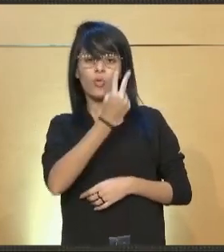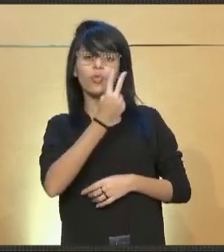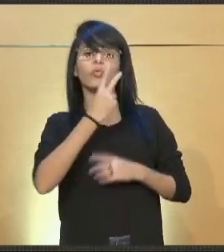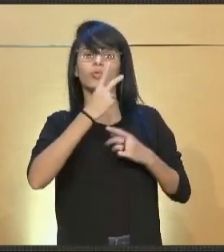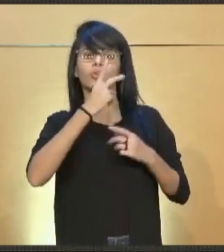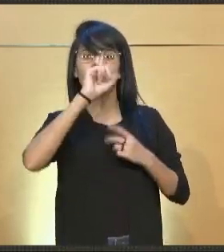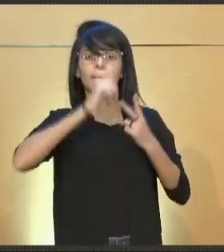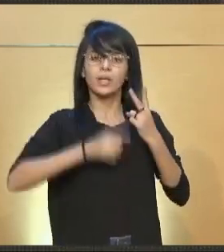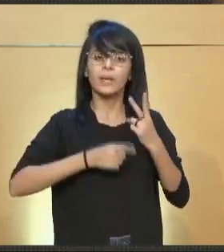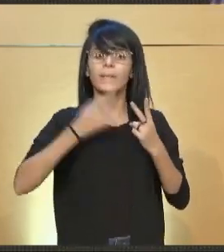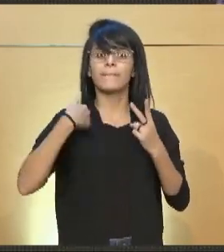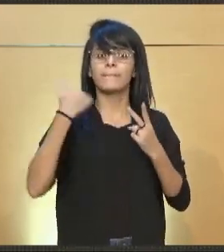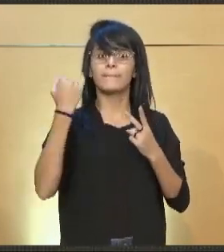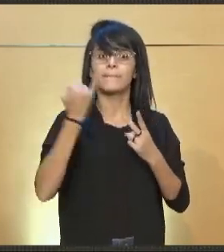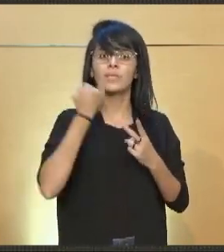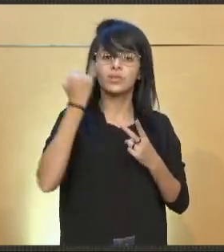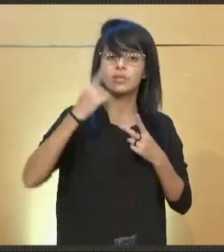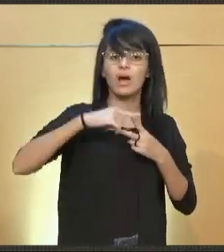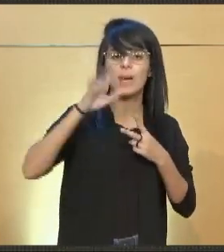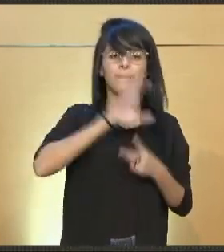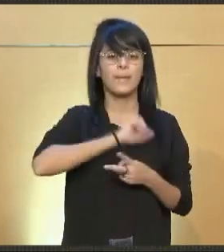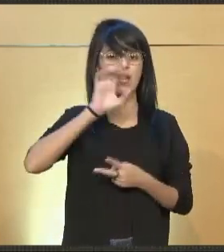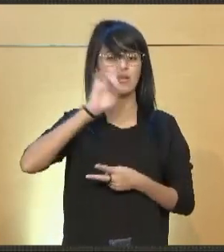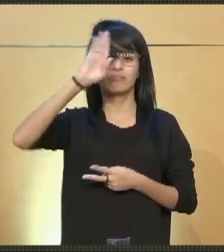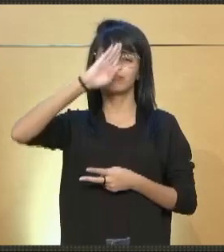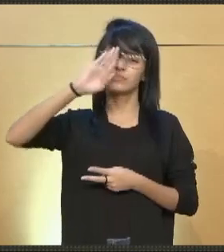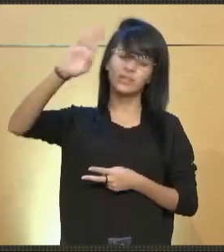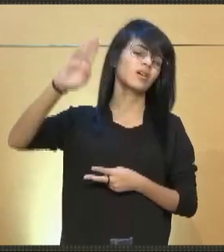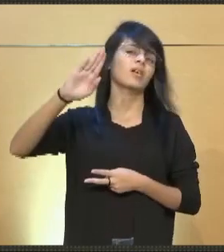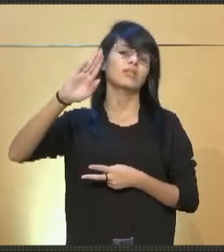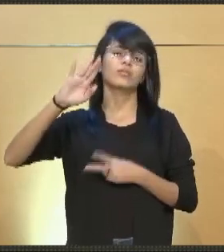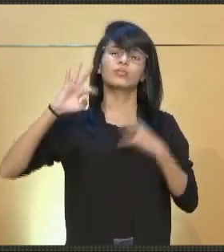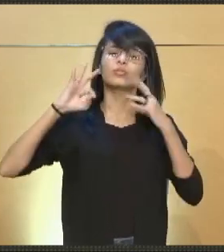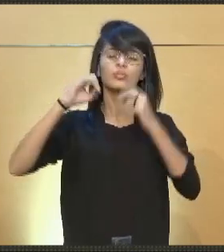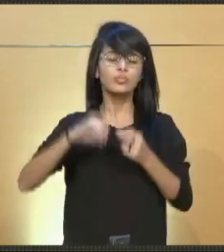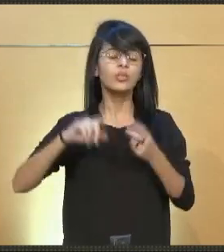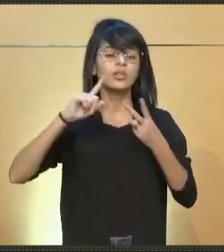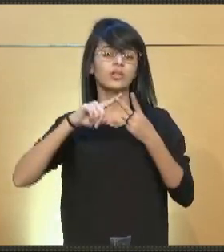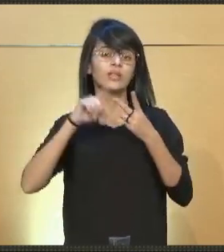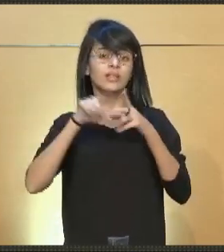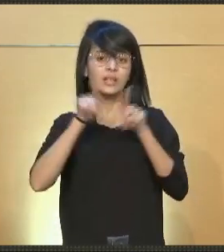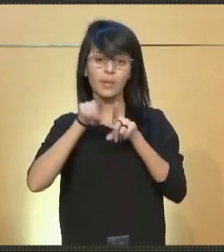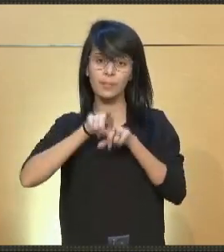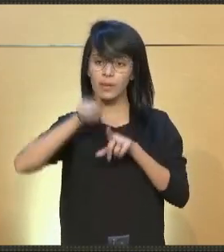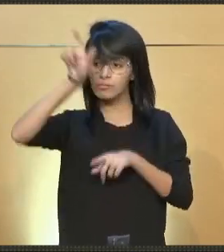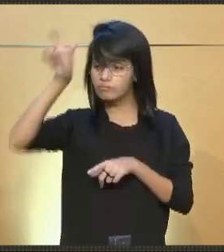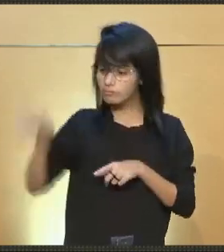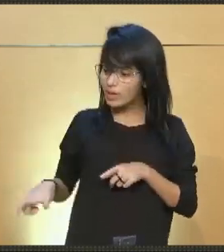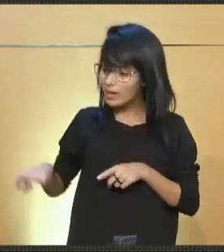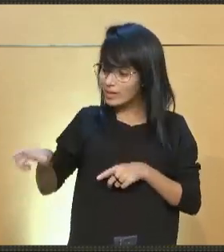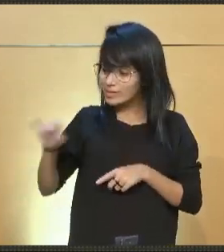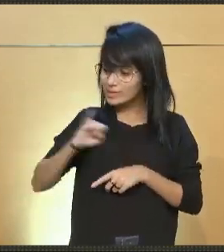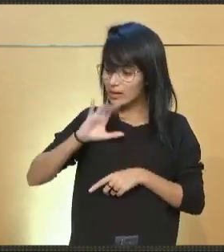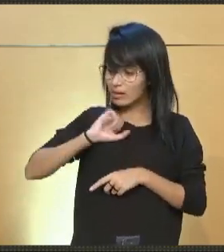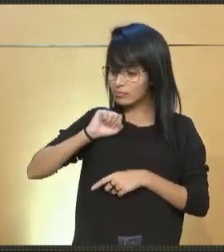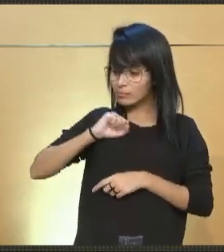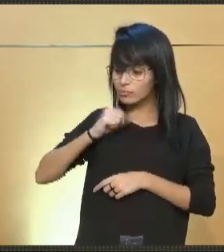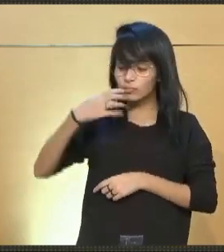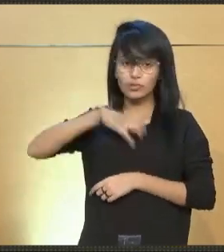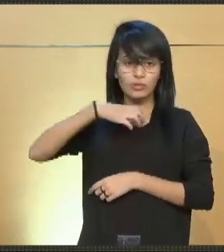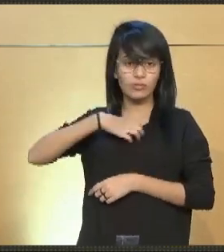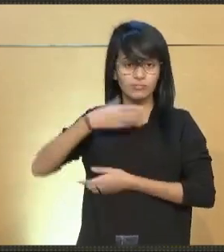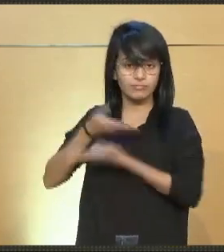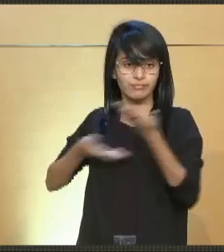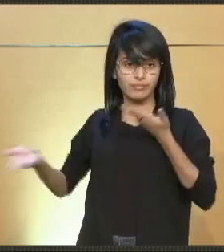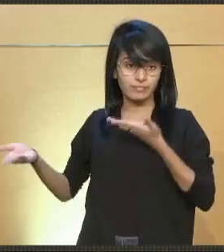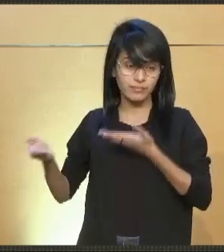coisas, com toda a força, entendimento, toda a sua capacidade, e ao próximo como a você mesmo. Ou seja, por que